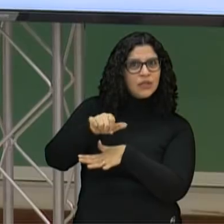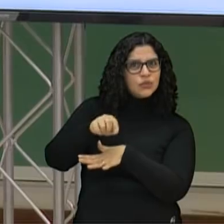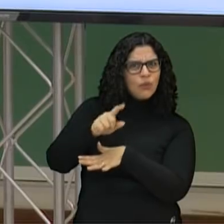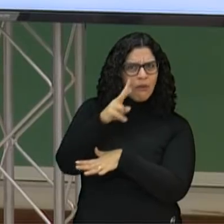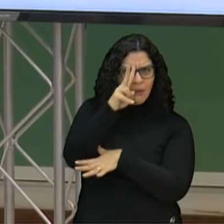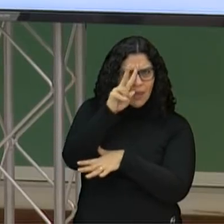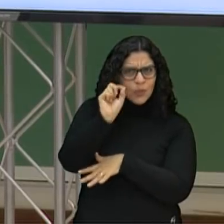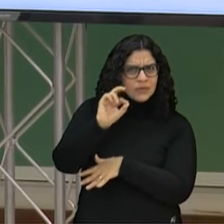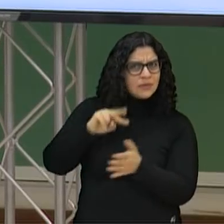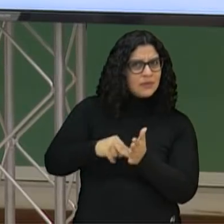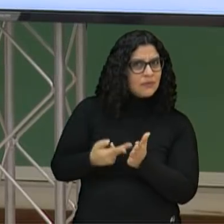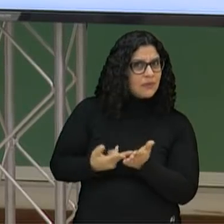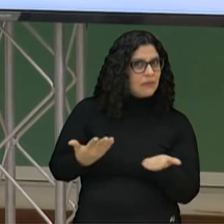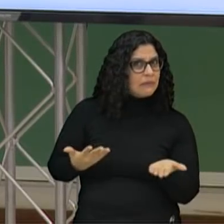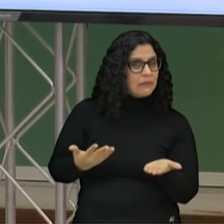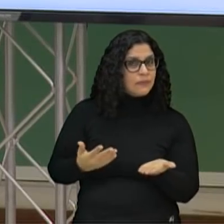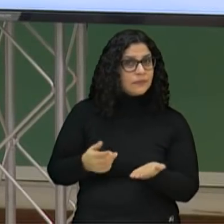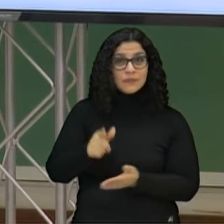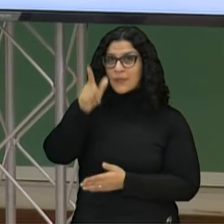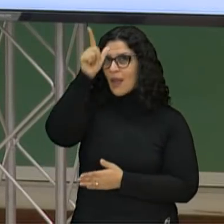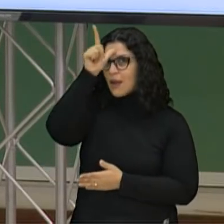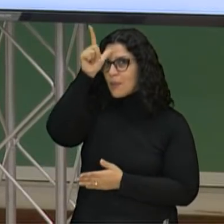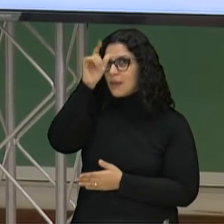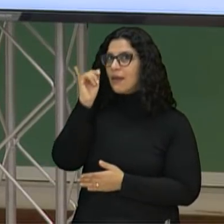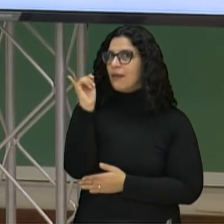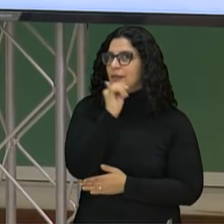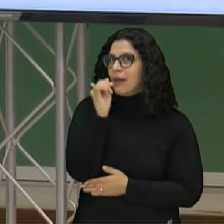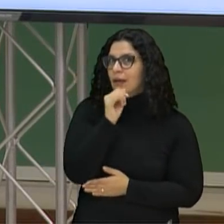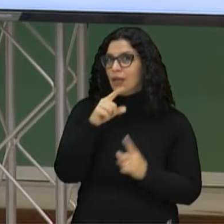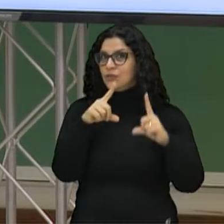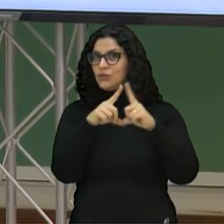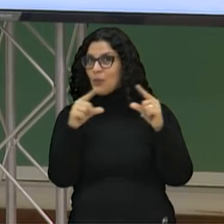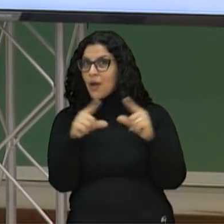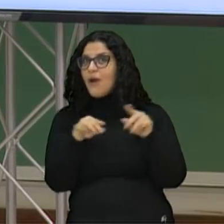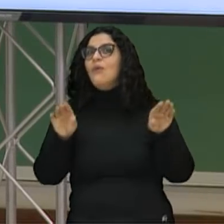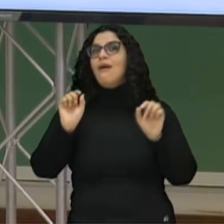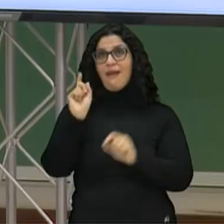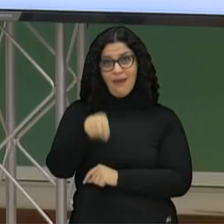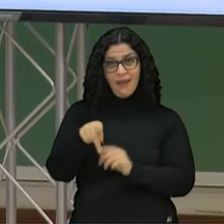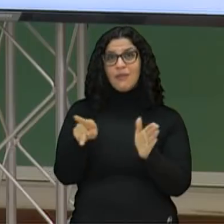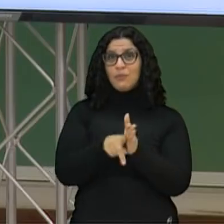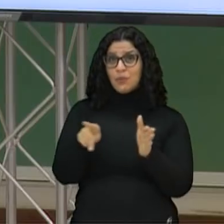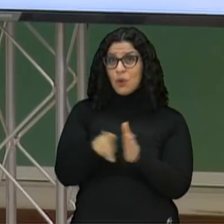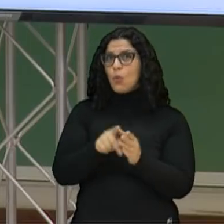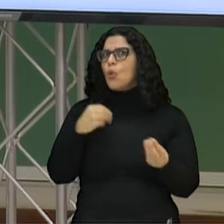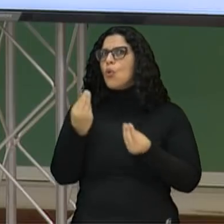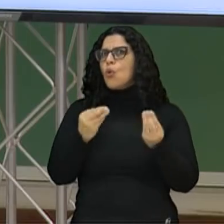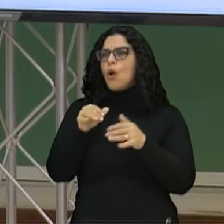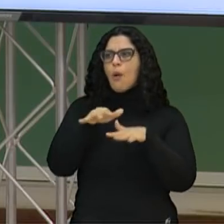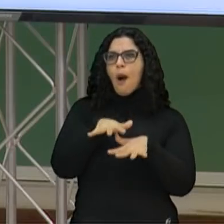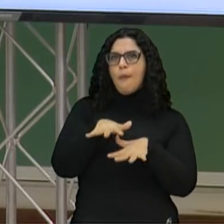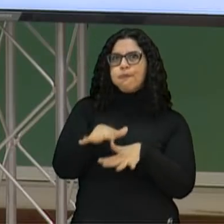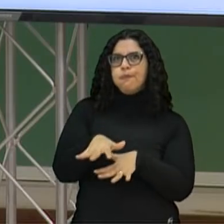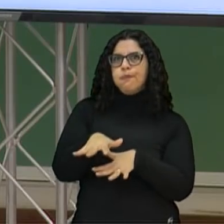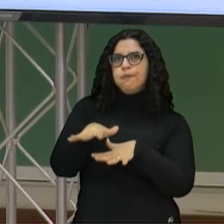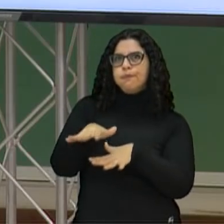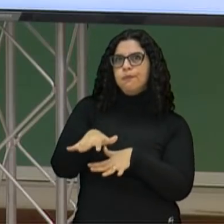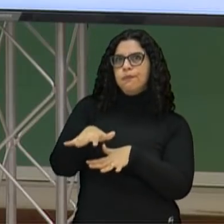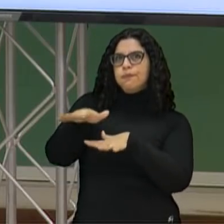o eixo? Alemanha, Itália, Japão. Isso! Vamos falar sobre como esse